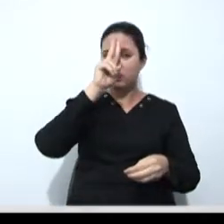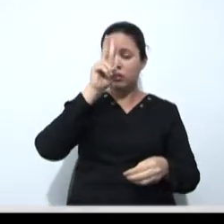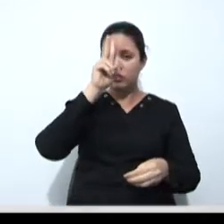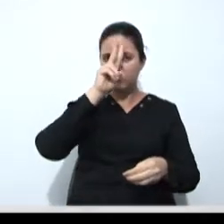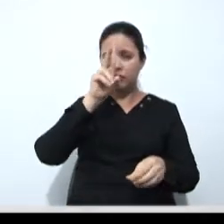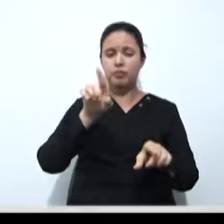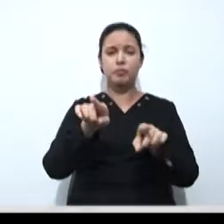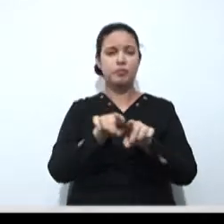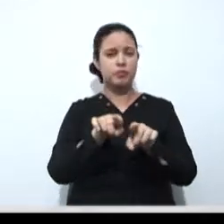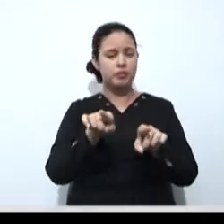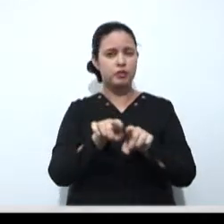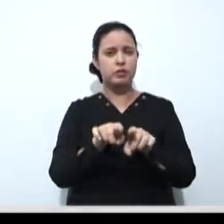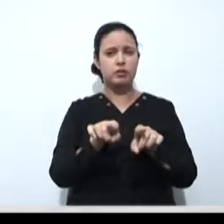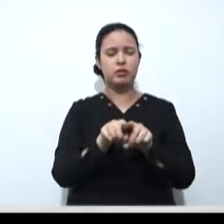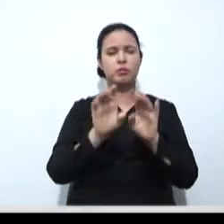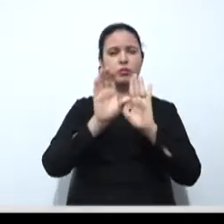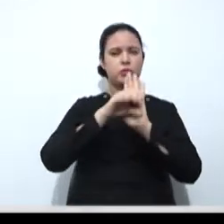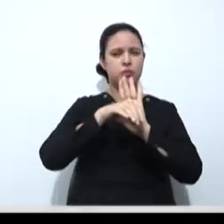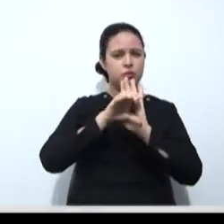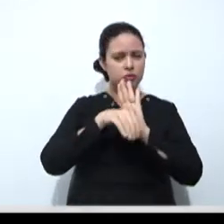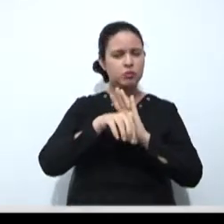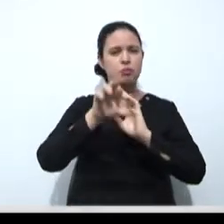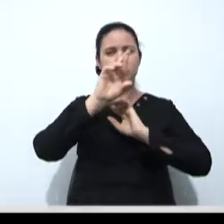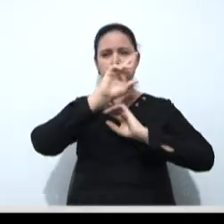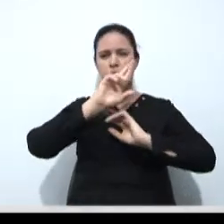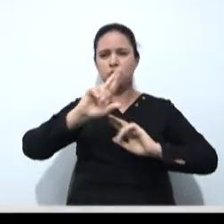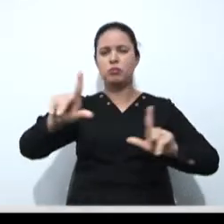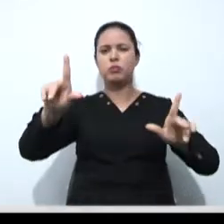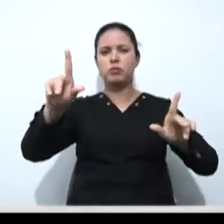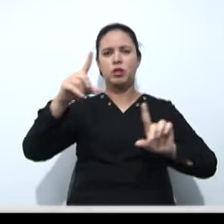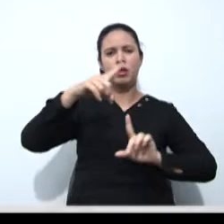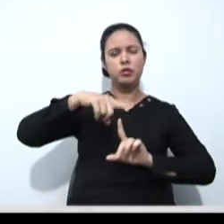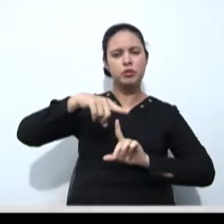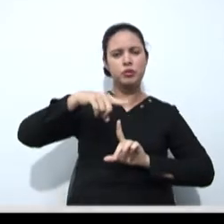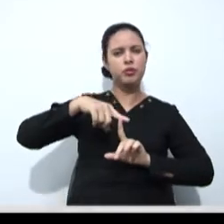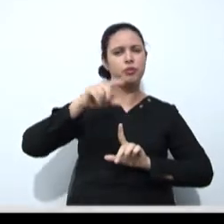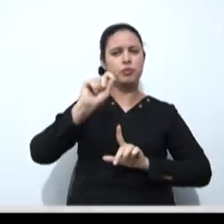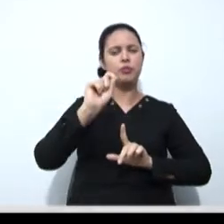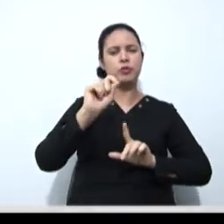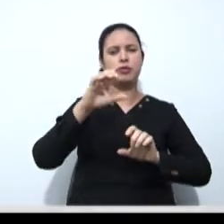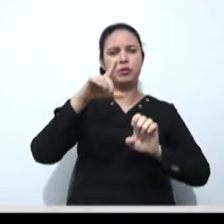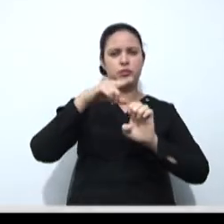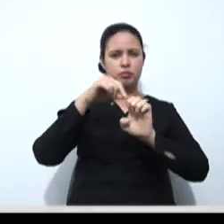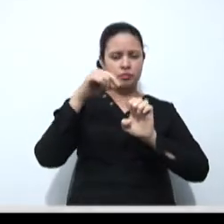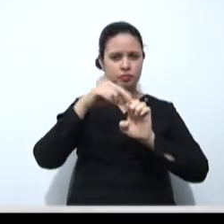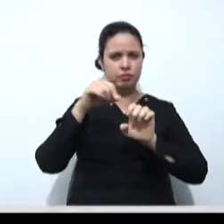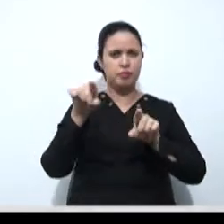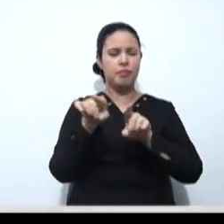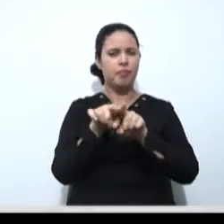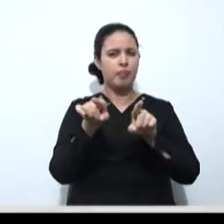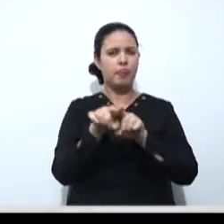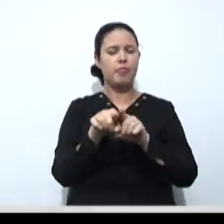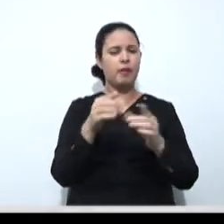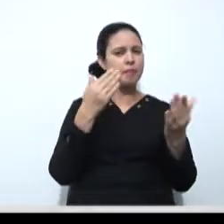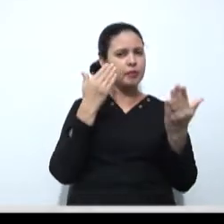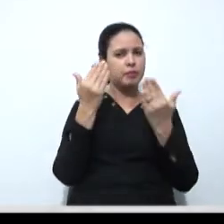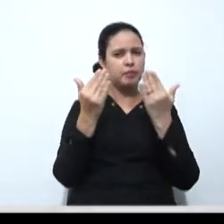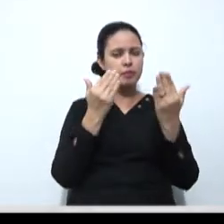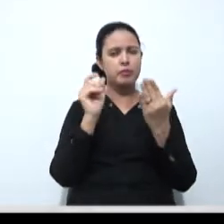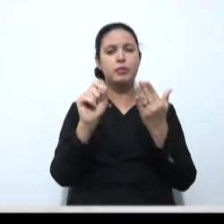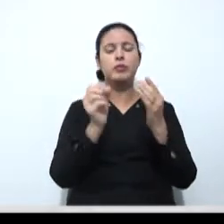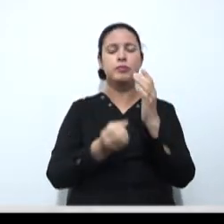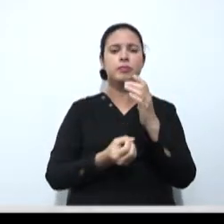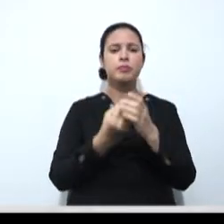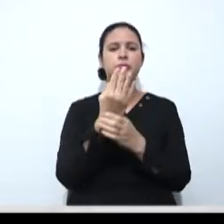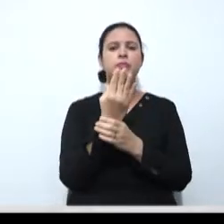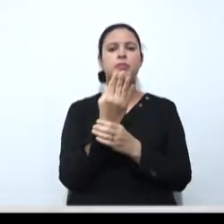gente conceituar, diferenciar alguns tipos de empreendedor, estabelecer os parâmetros da criação de